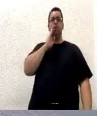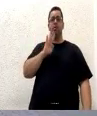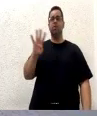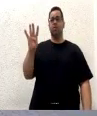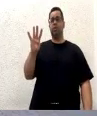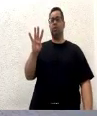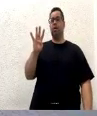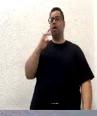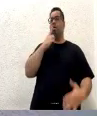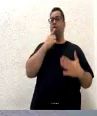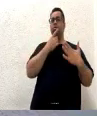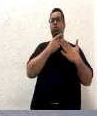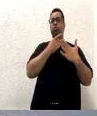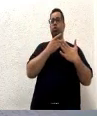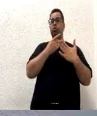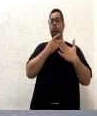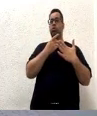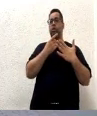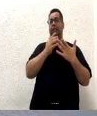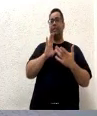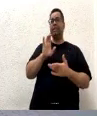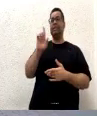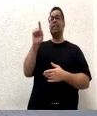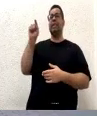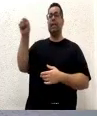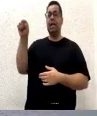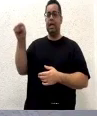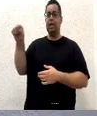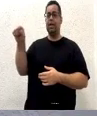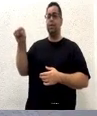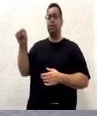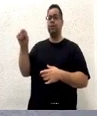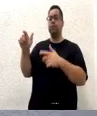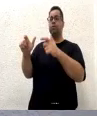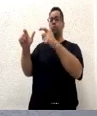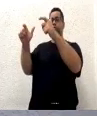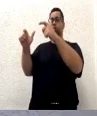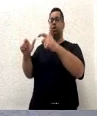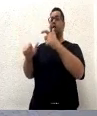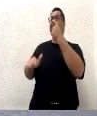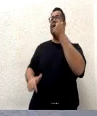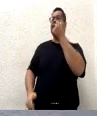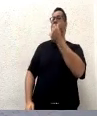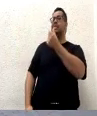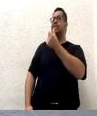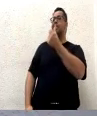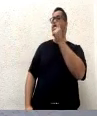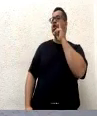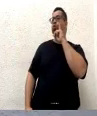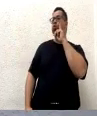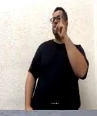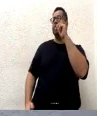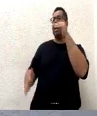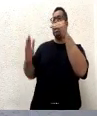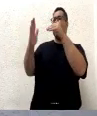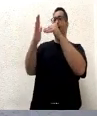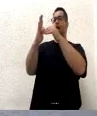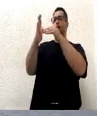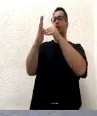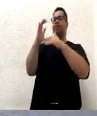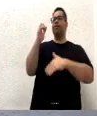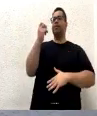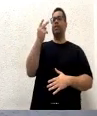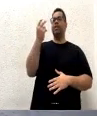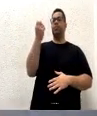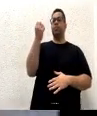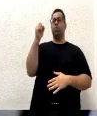mandar para o Adolfo Ludes, a eficácia dele é a partir do 6º dia até o